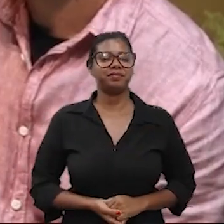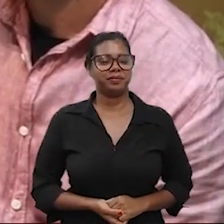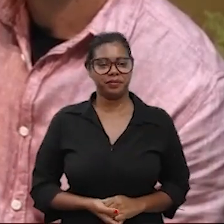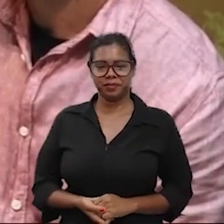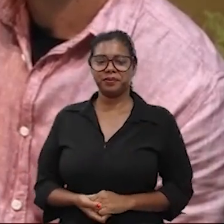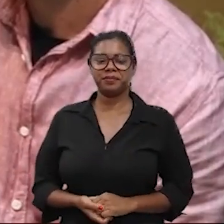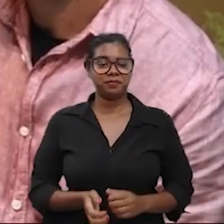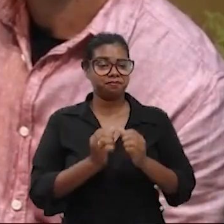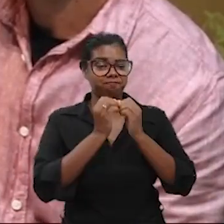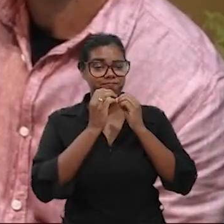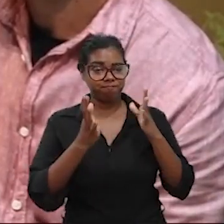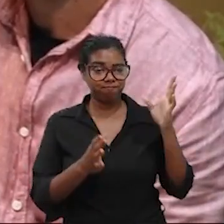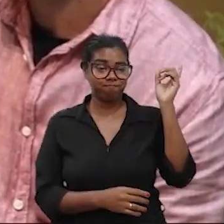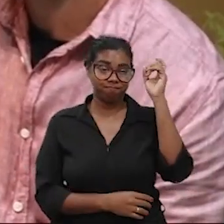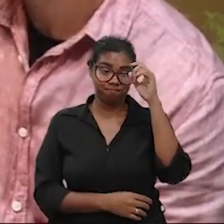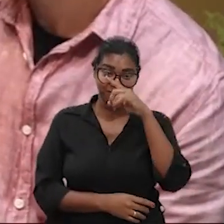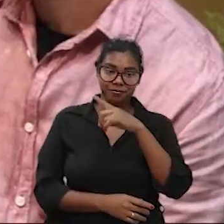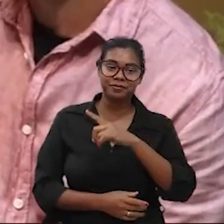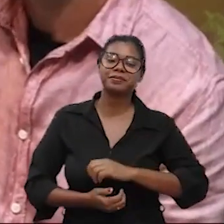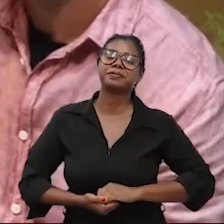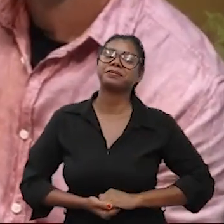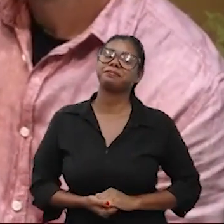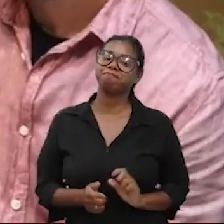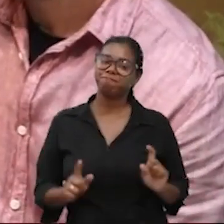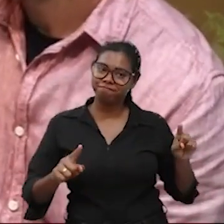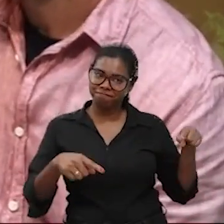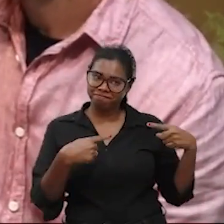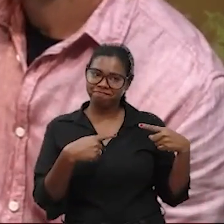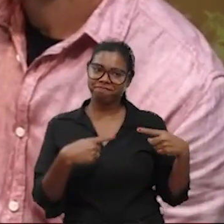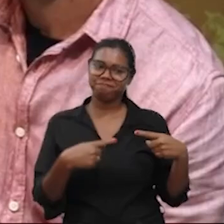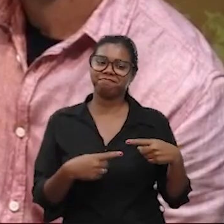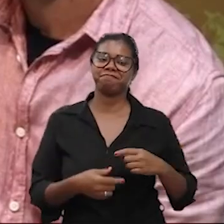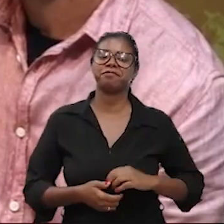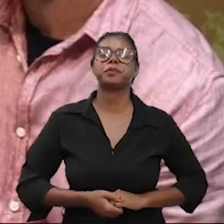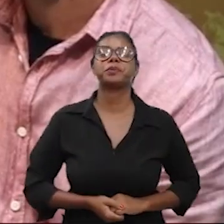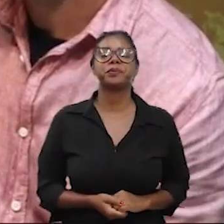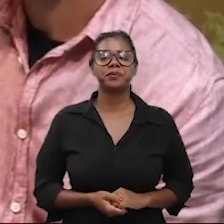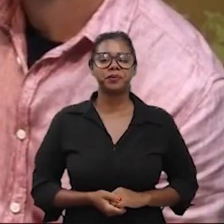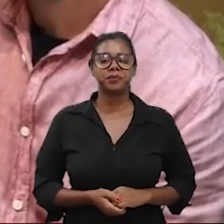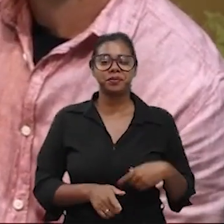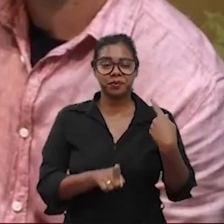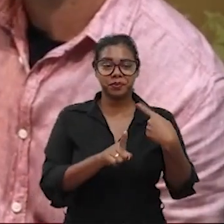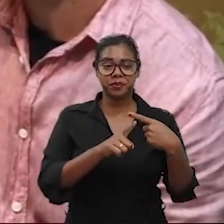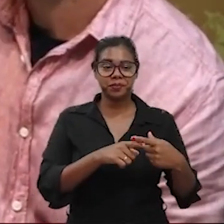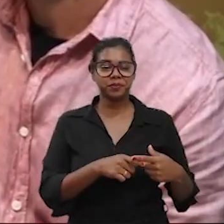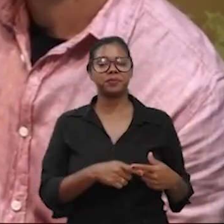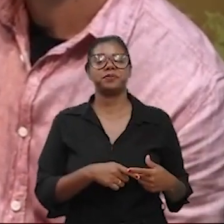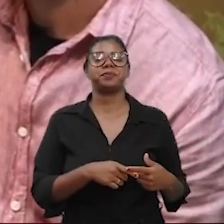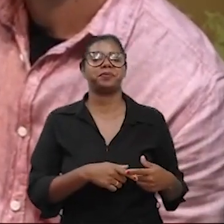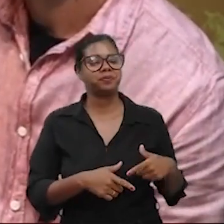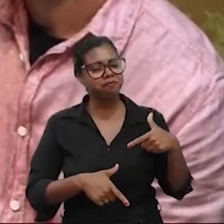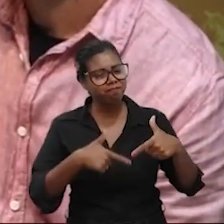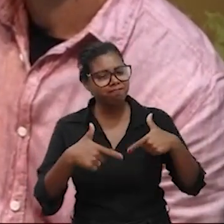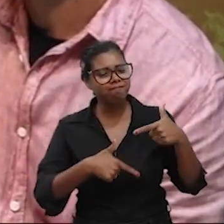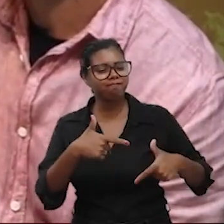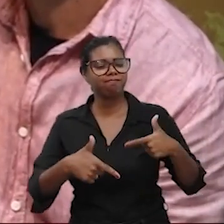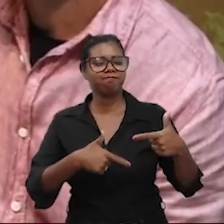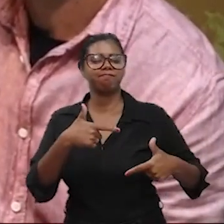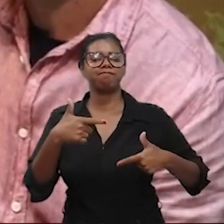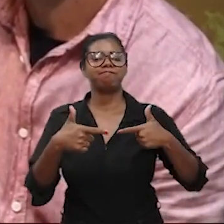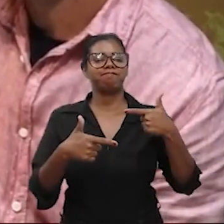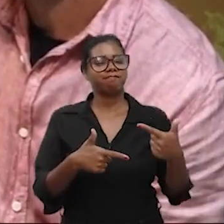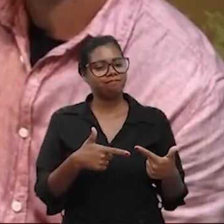foi bem desafiador mesmo, né? Porque trabalhar, como você falou, né, de forma simultânea